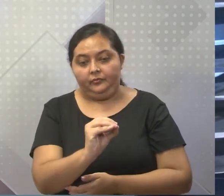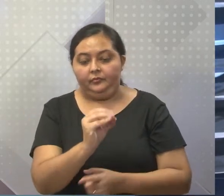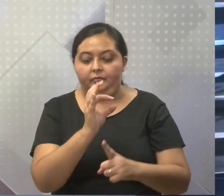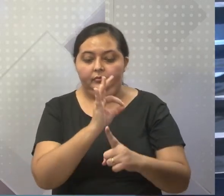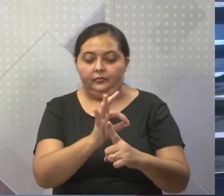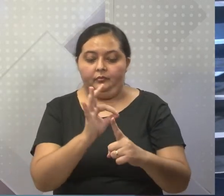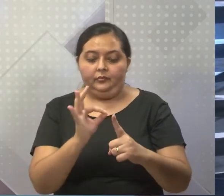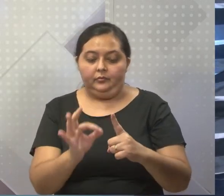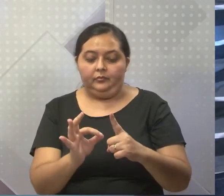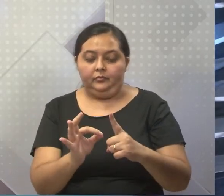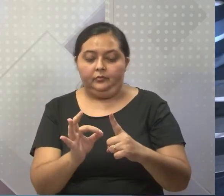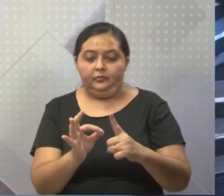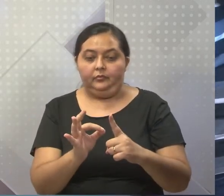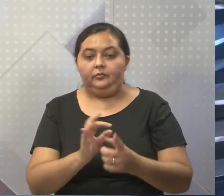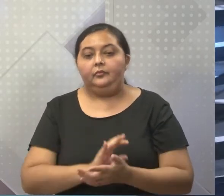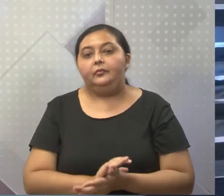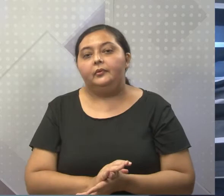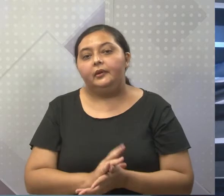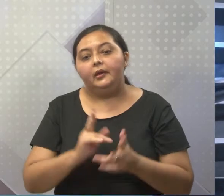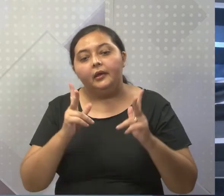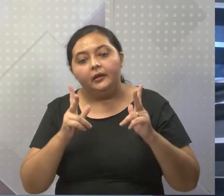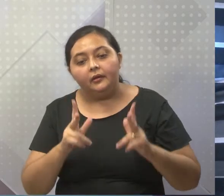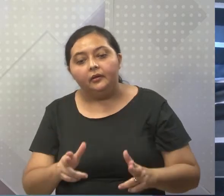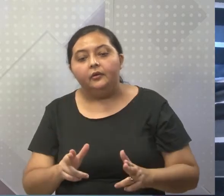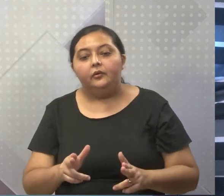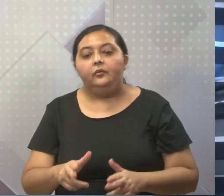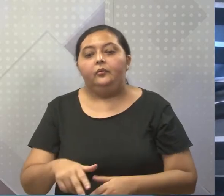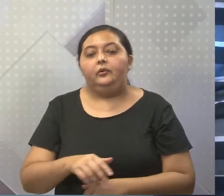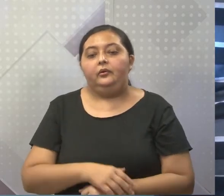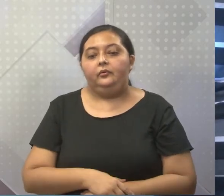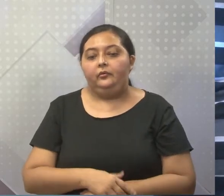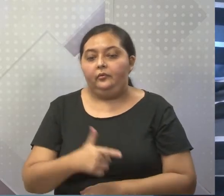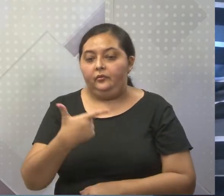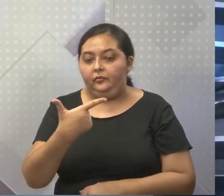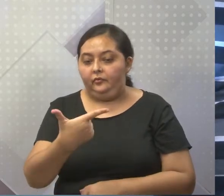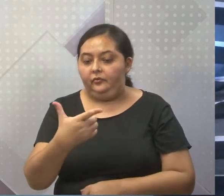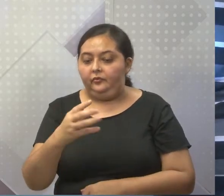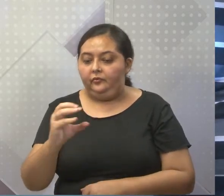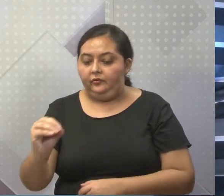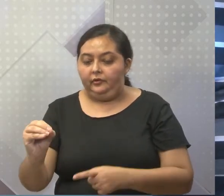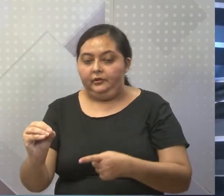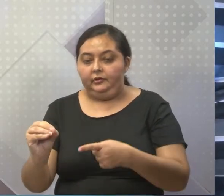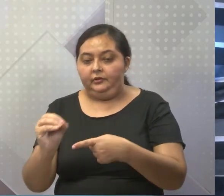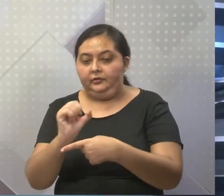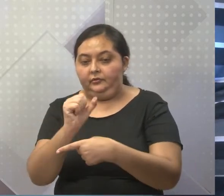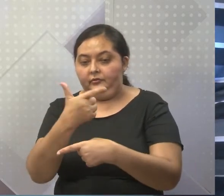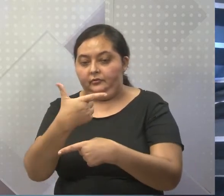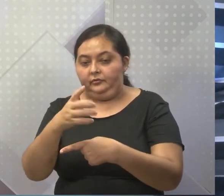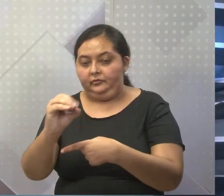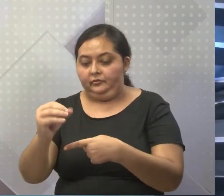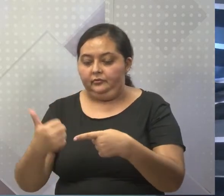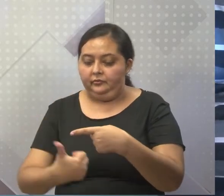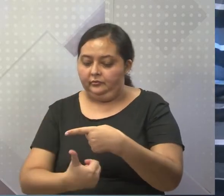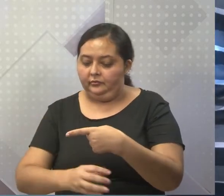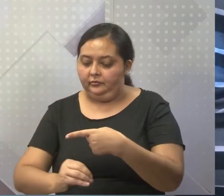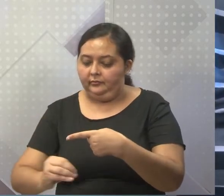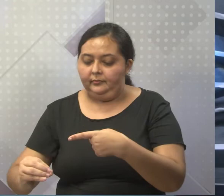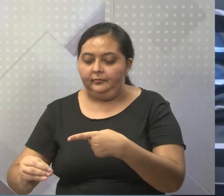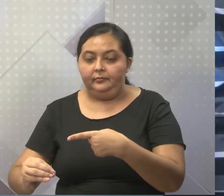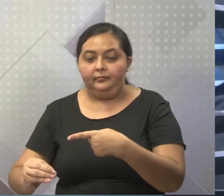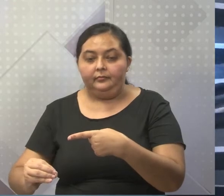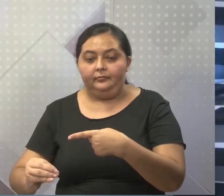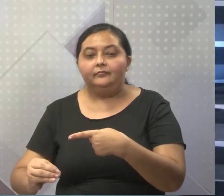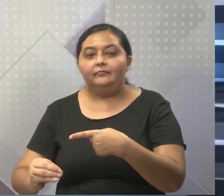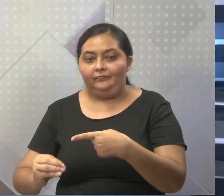por cento é a mesma coisa que 20 dividido por 100. Não é